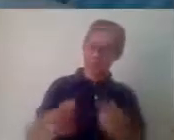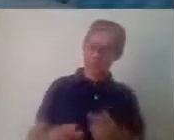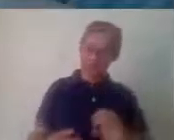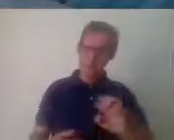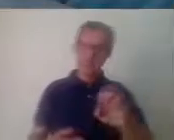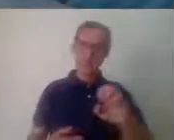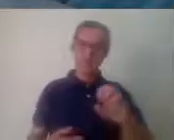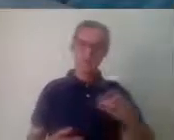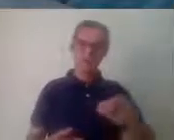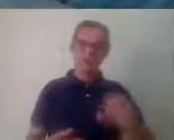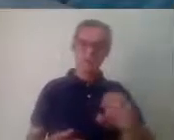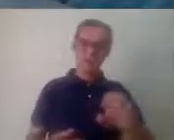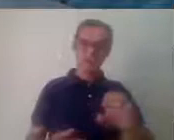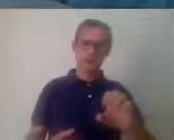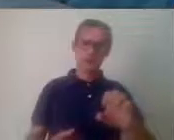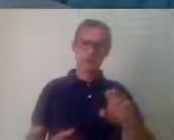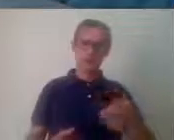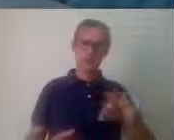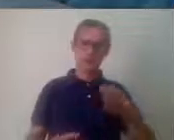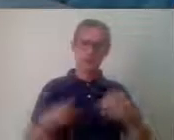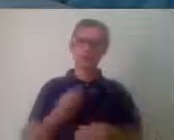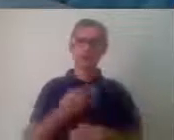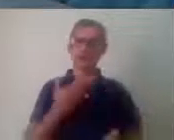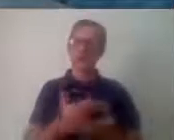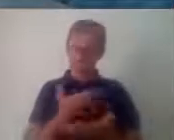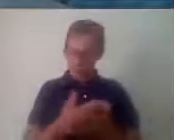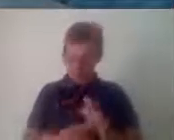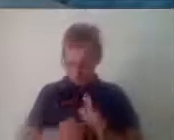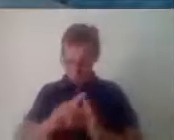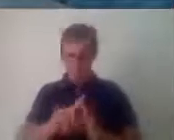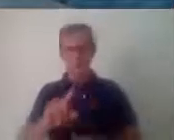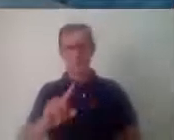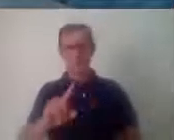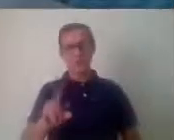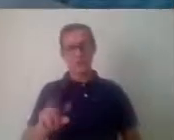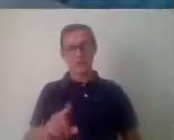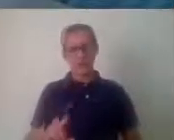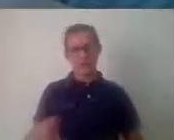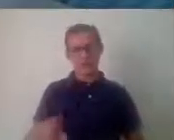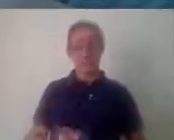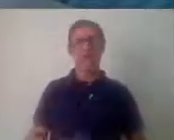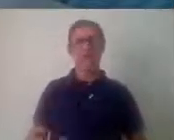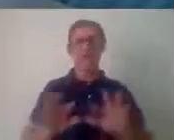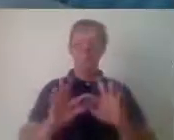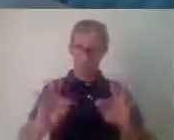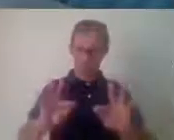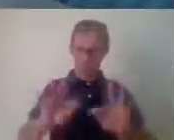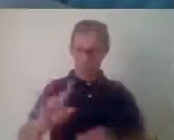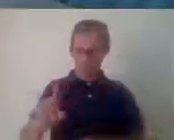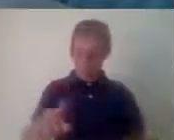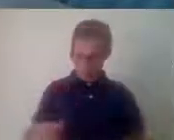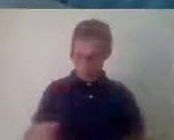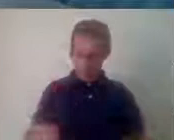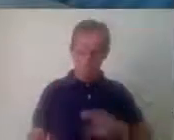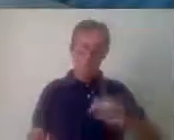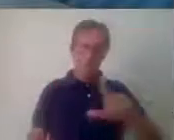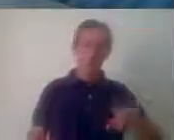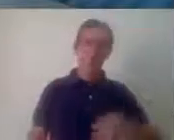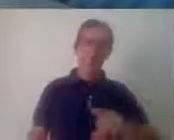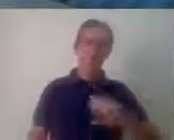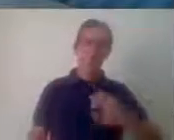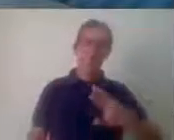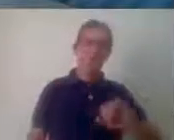extensões do que a gente já viu, né? Do que você já viu lá em integral, em função de uma variável real, de derivada